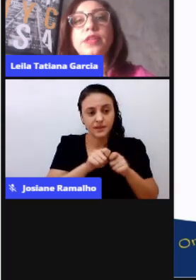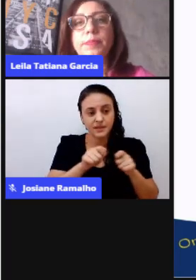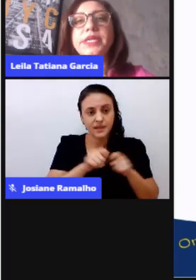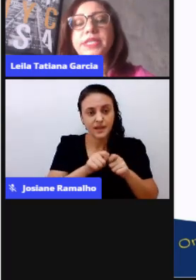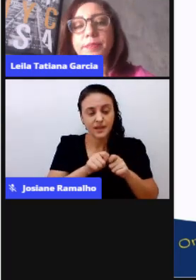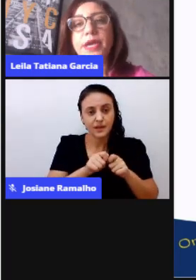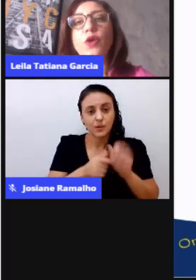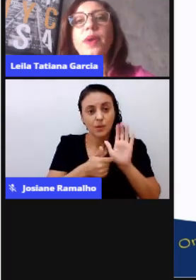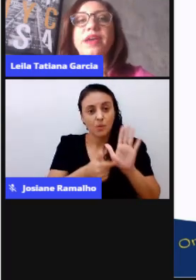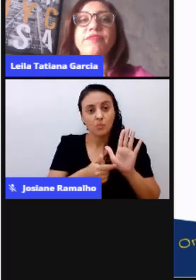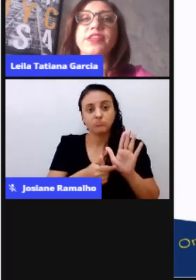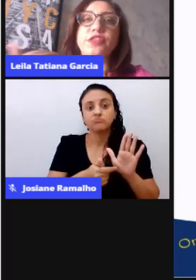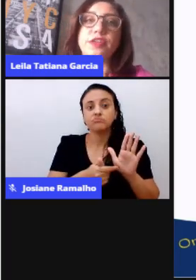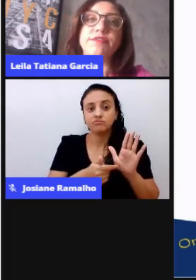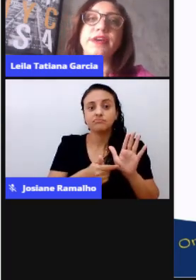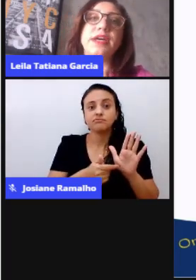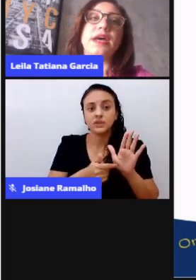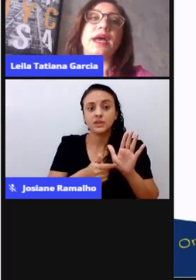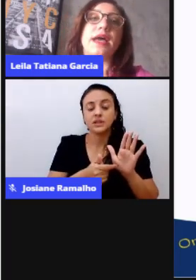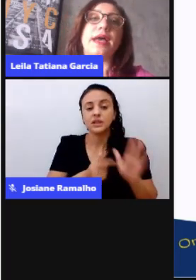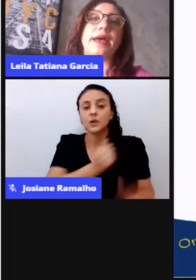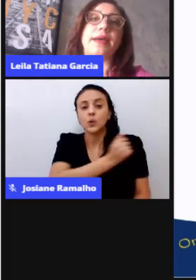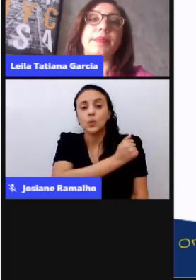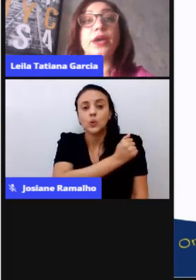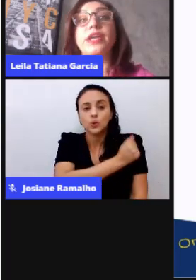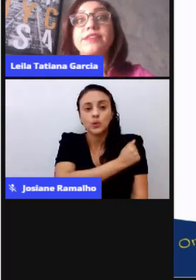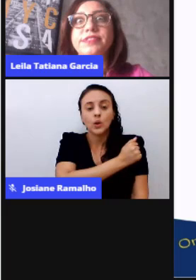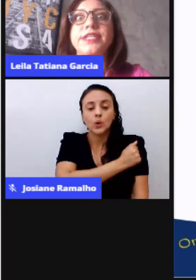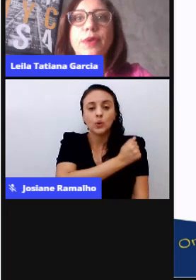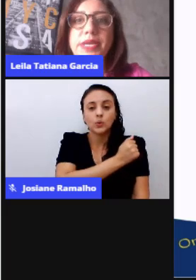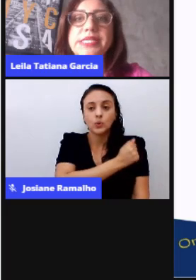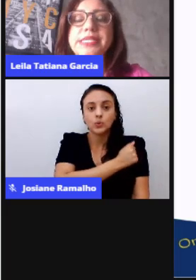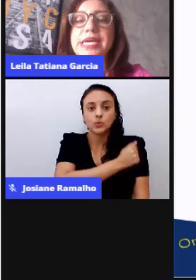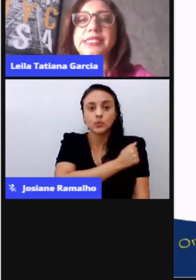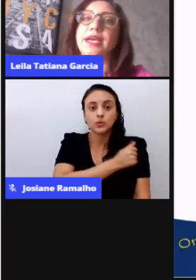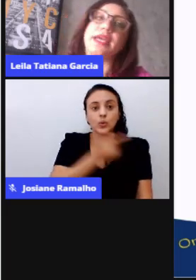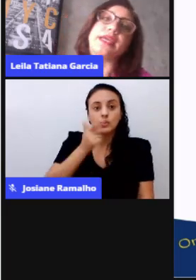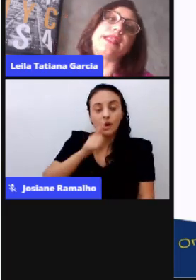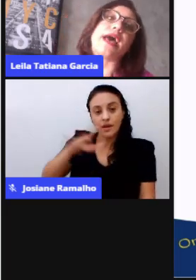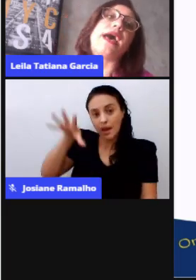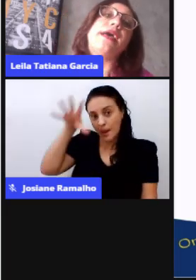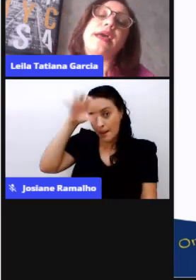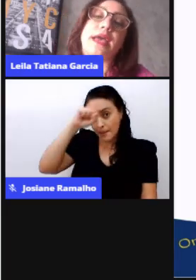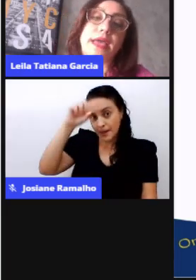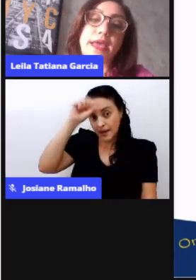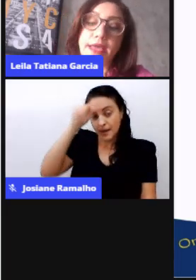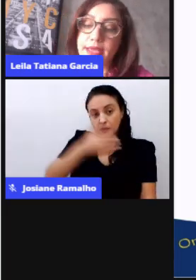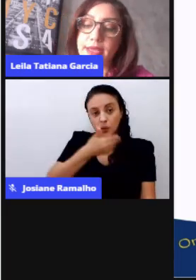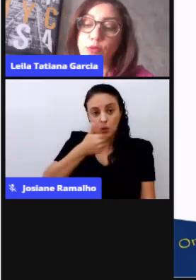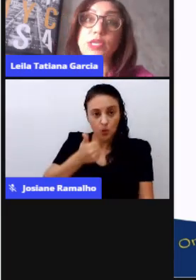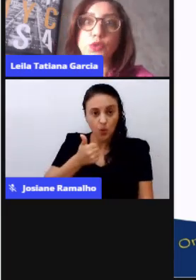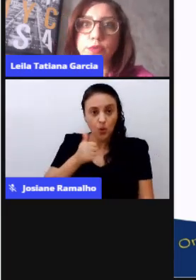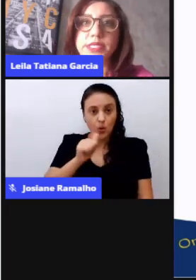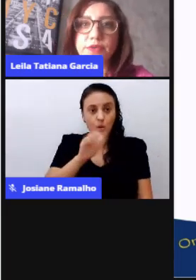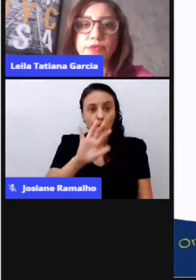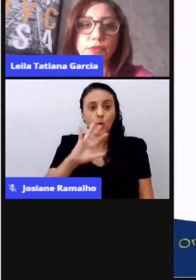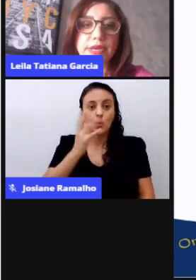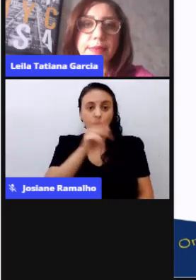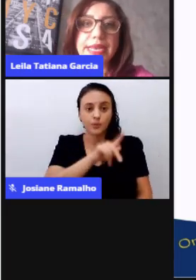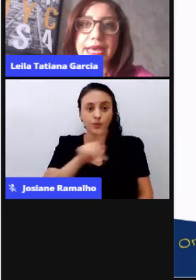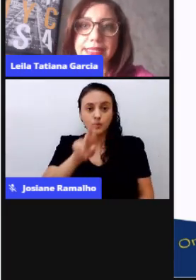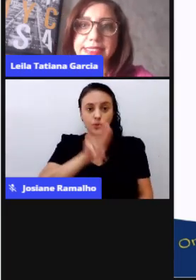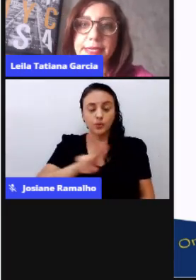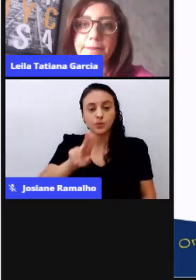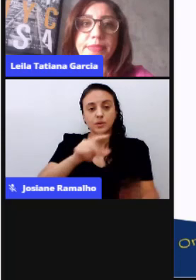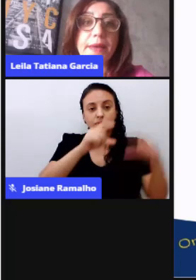material, se percebeu uma efetiva maior ensino-aprendizagem aí com as turmas que